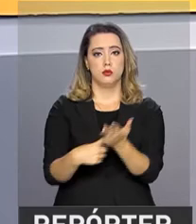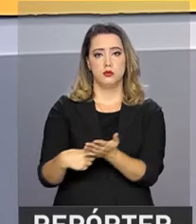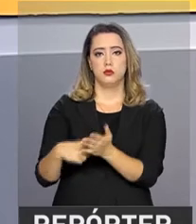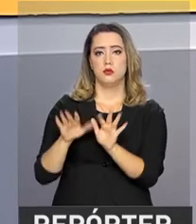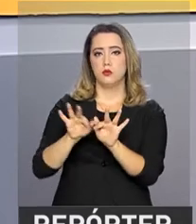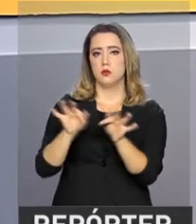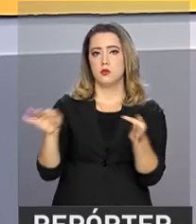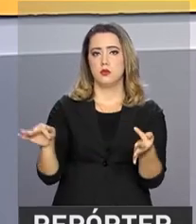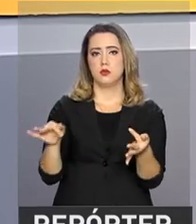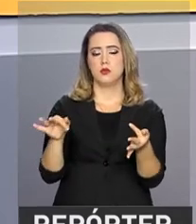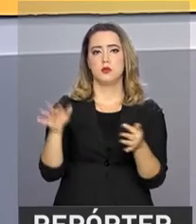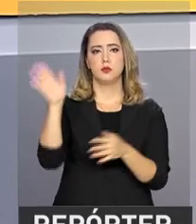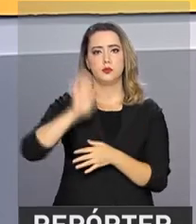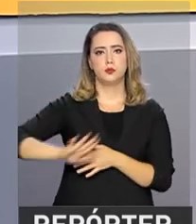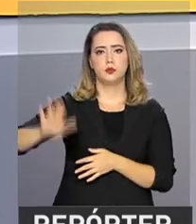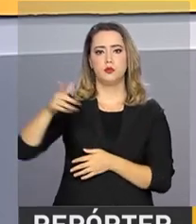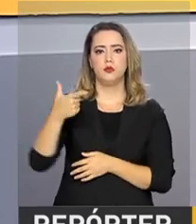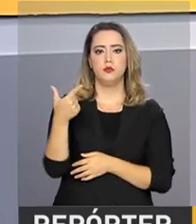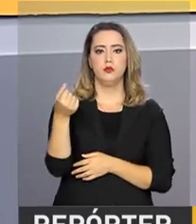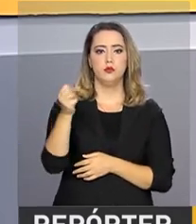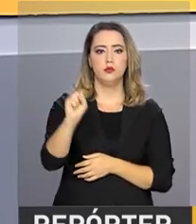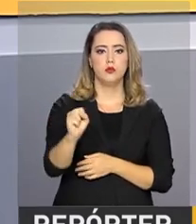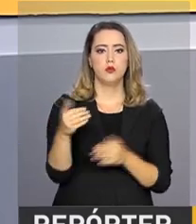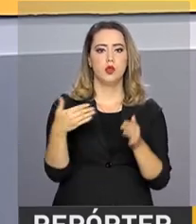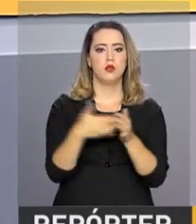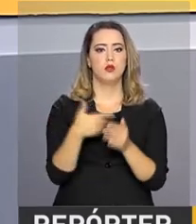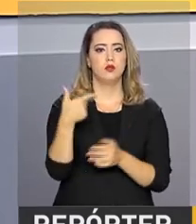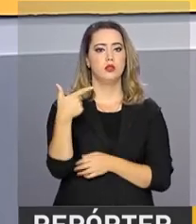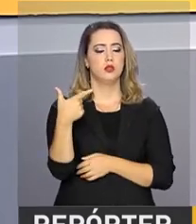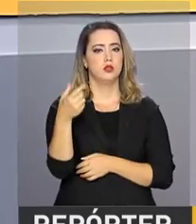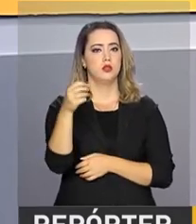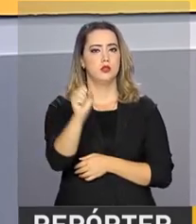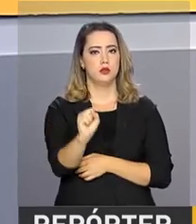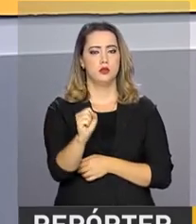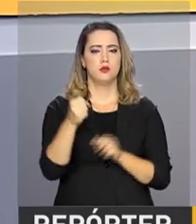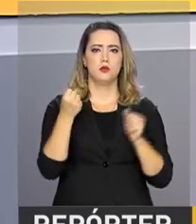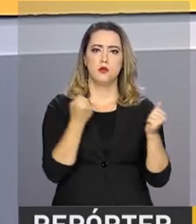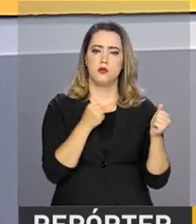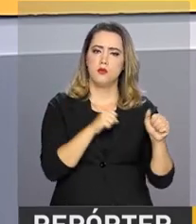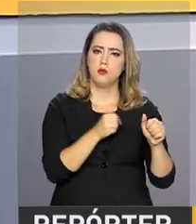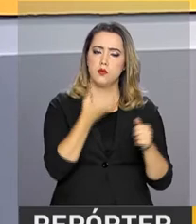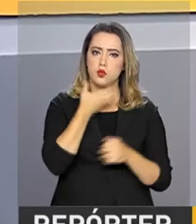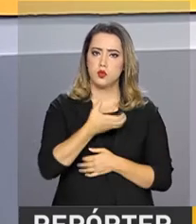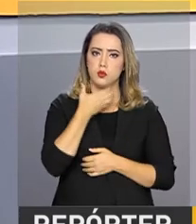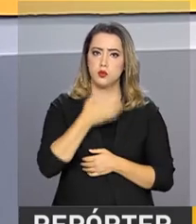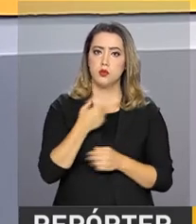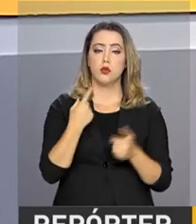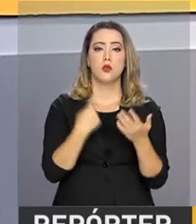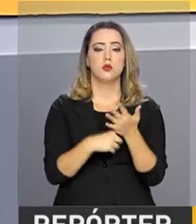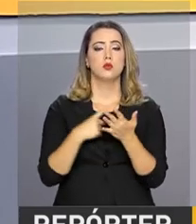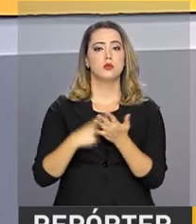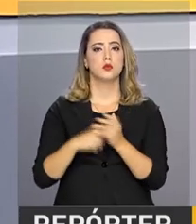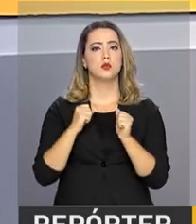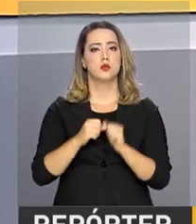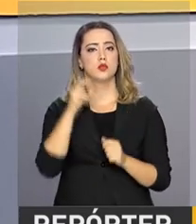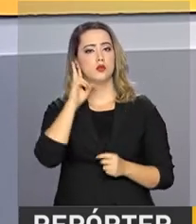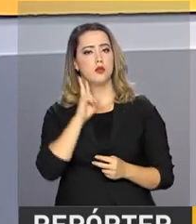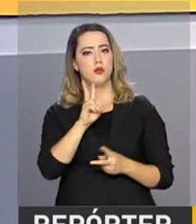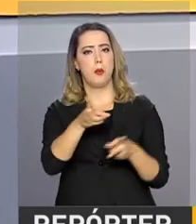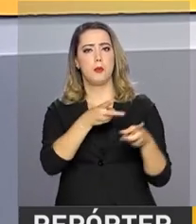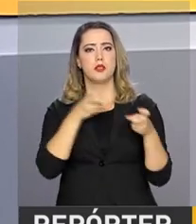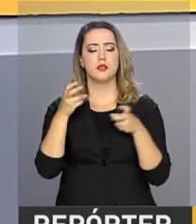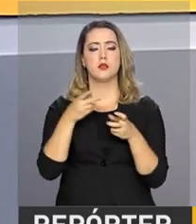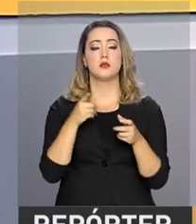em 2018 começou hoje e vai até 28 de dezembro ao fazer o agendamento o contribuinte poderá identificar eventuais